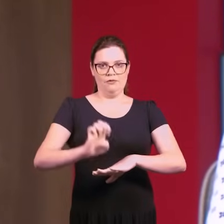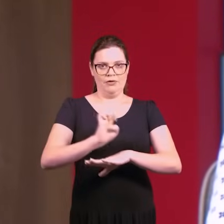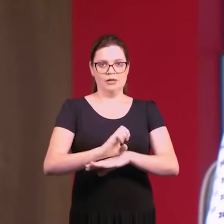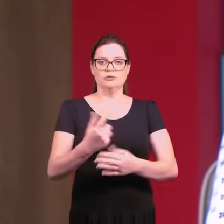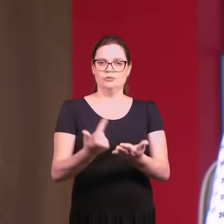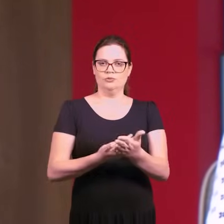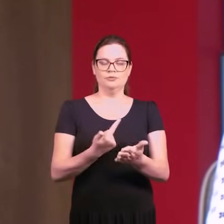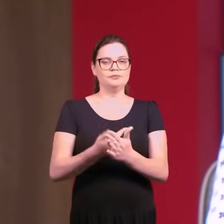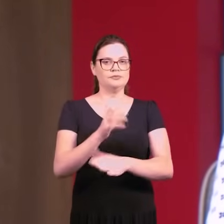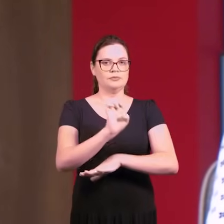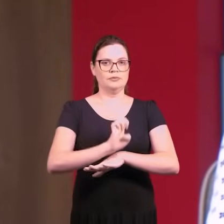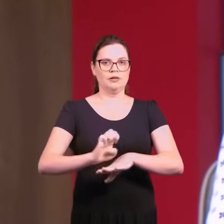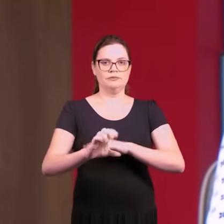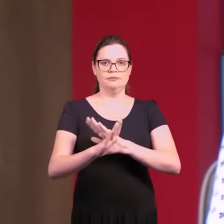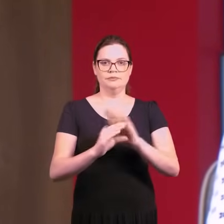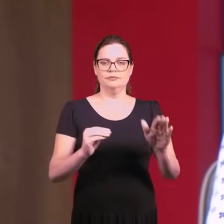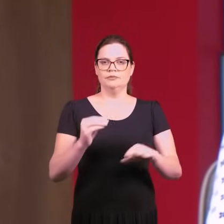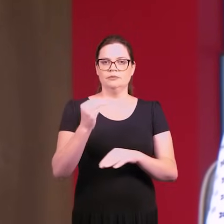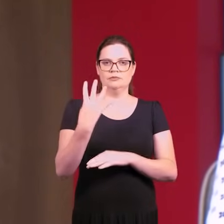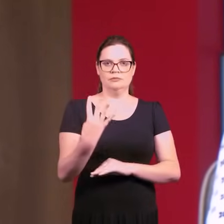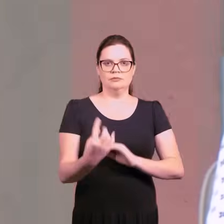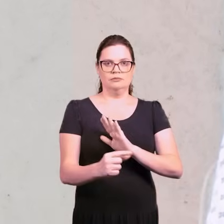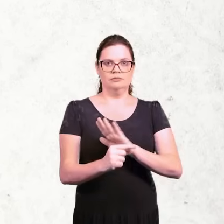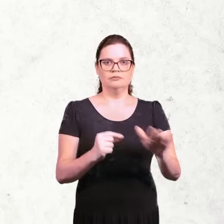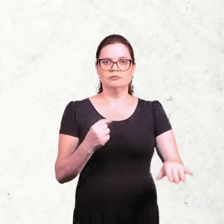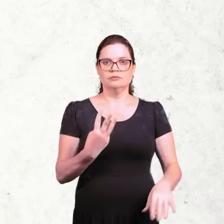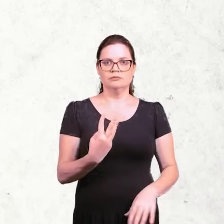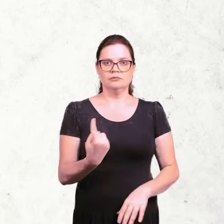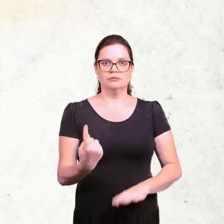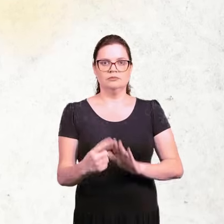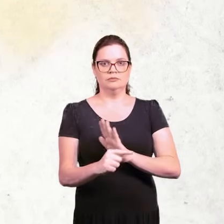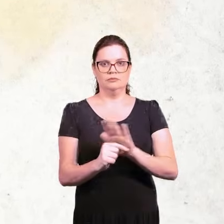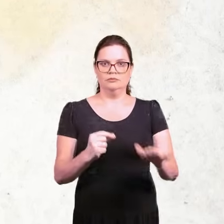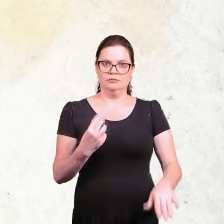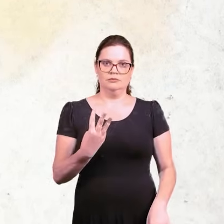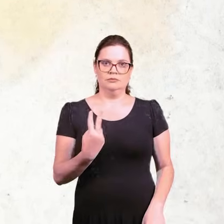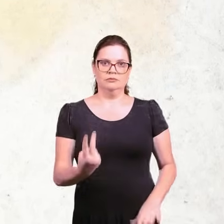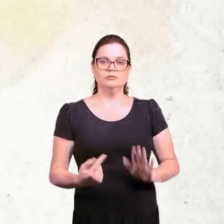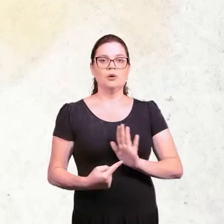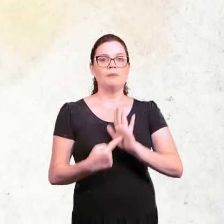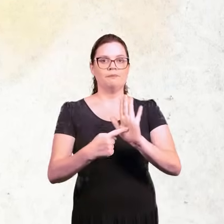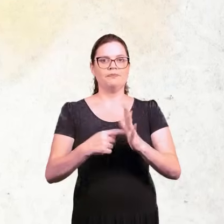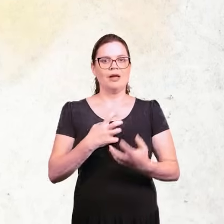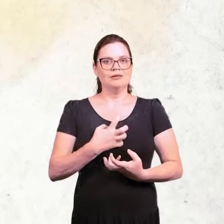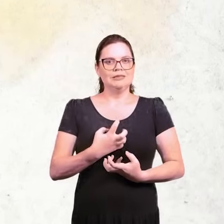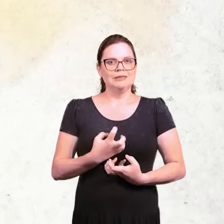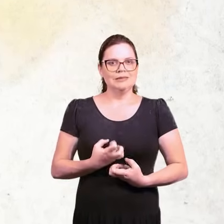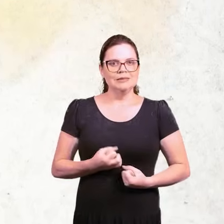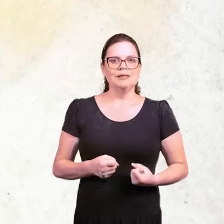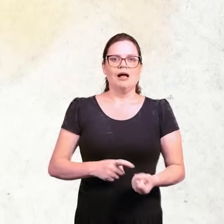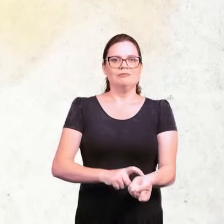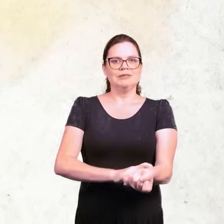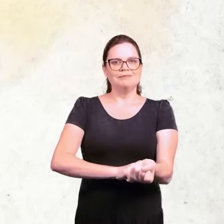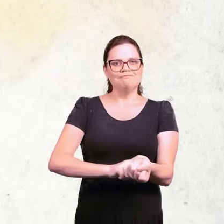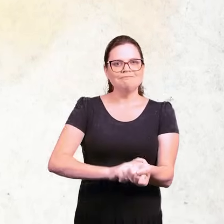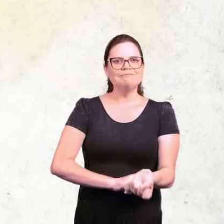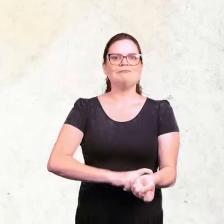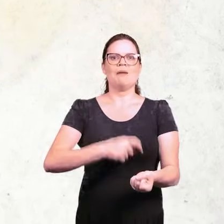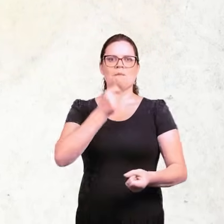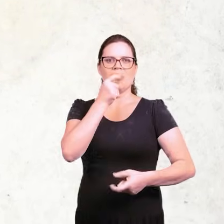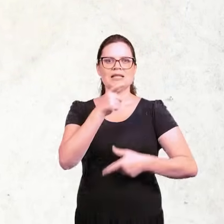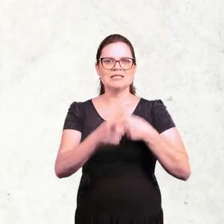4, 31, 32, fala assim: toda a amargura e ira e cólera e gritaria